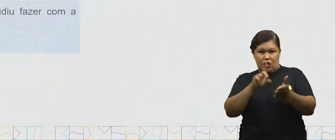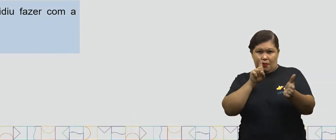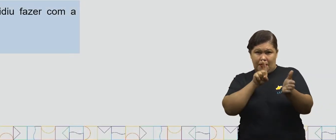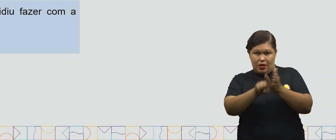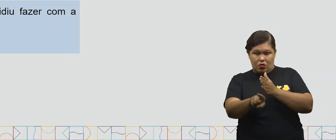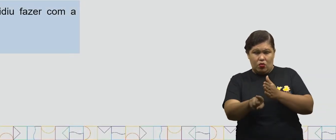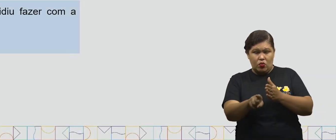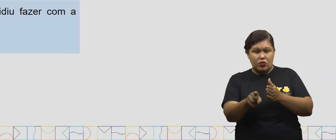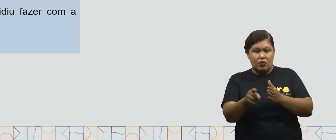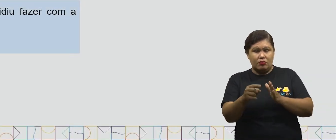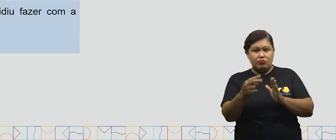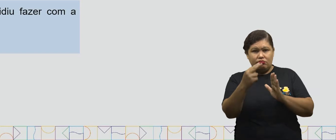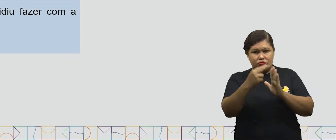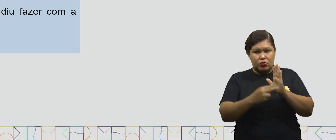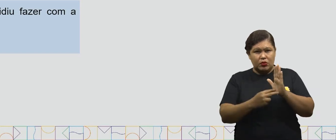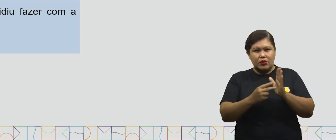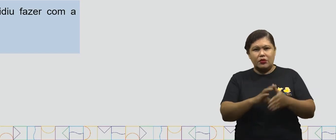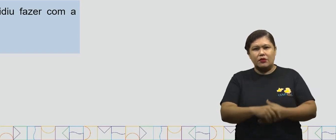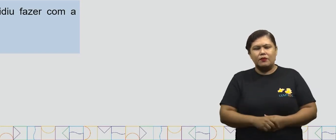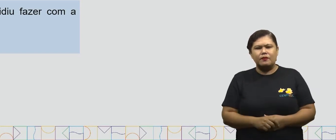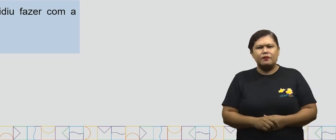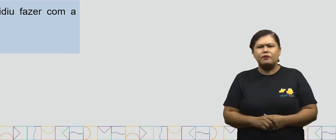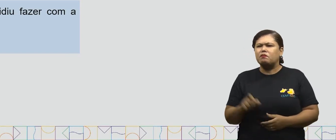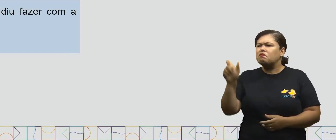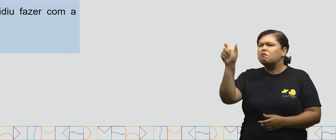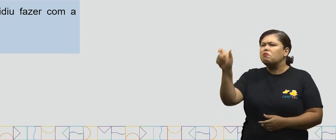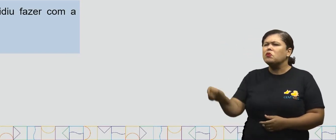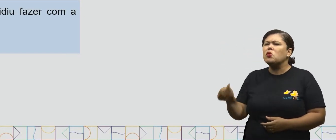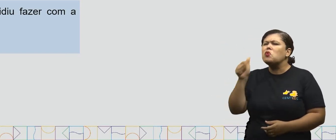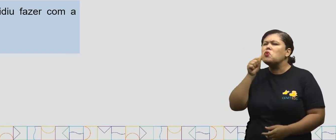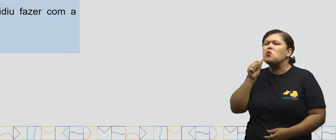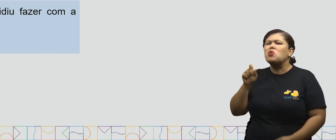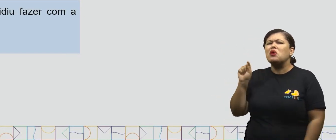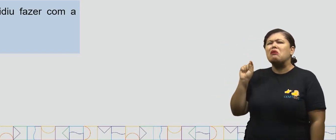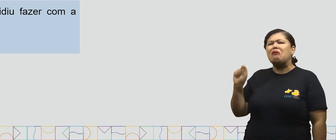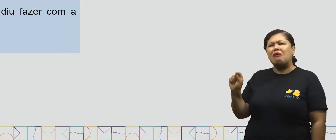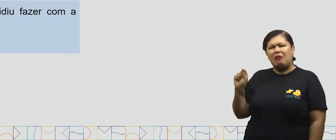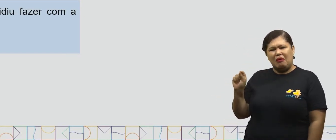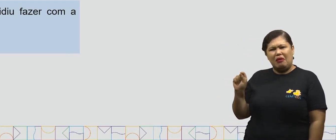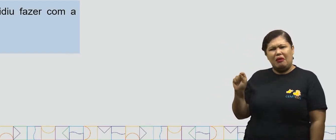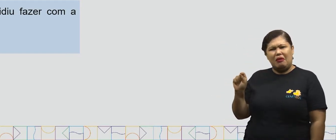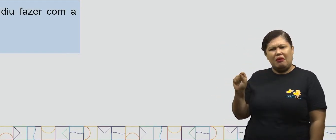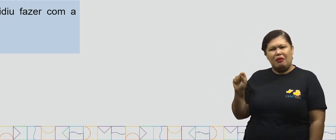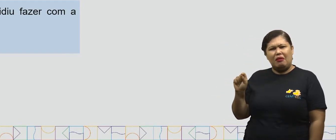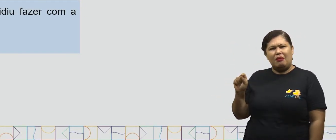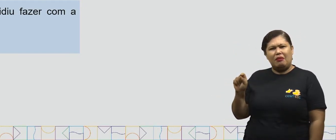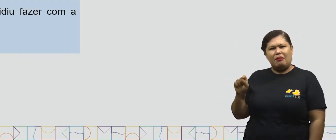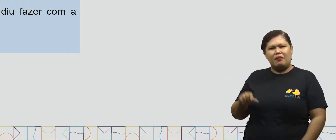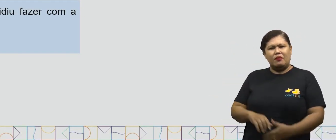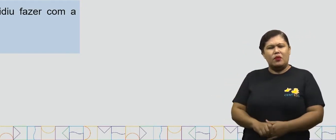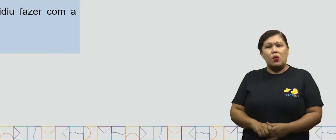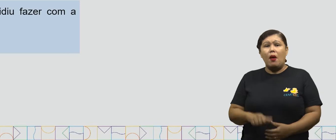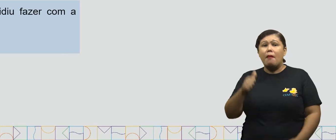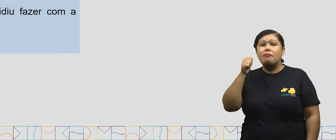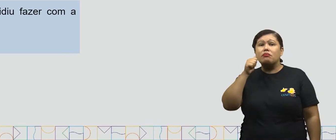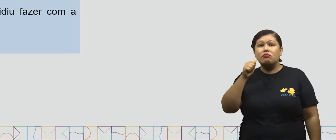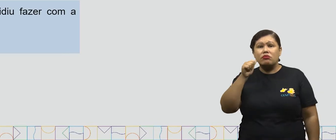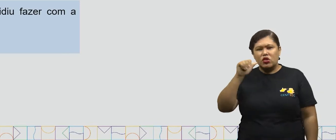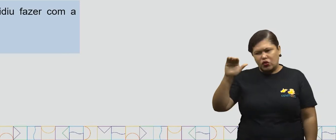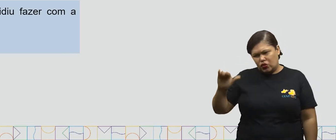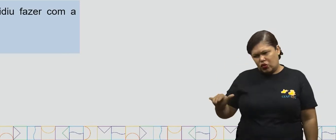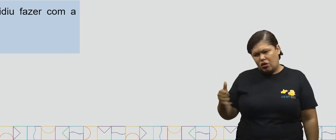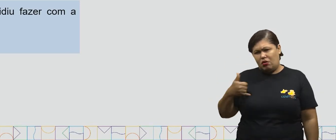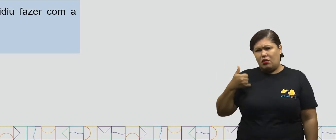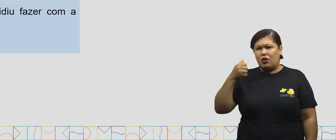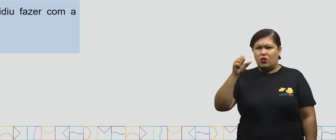seguir. Quem era a Luana? A Luana, ela era uma menina de apenas